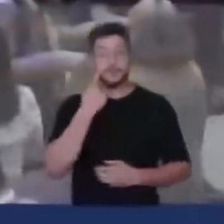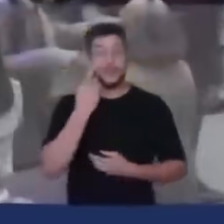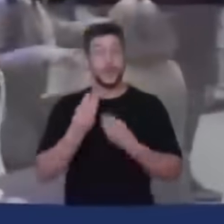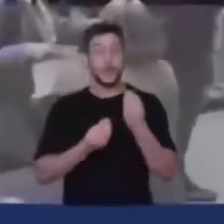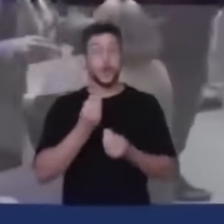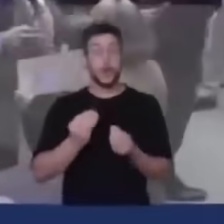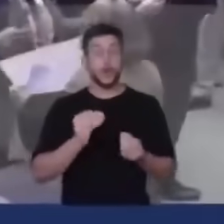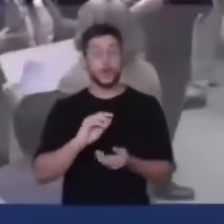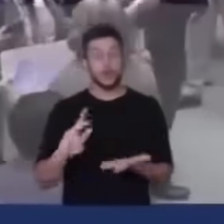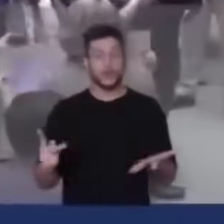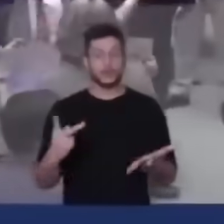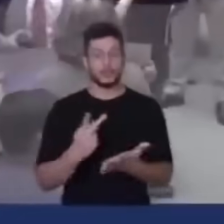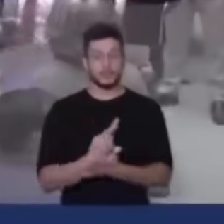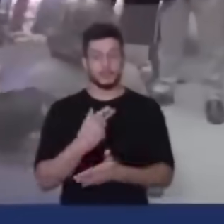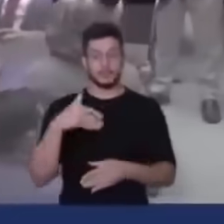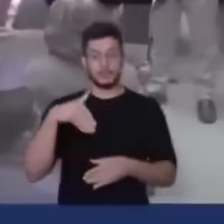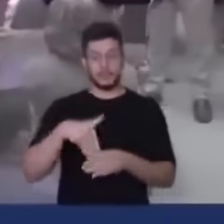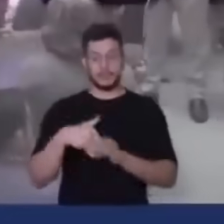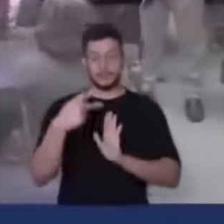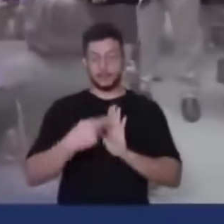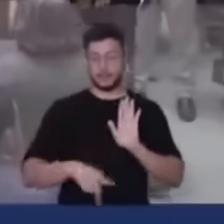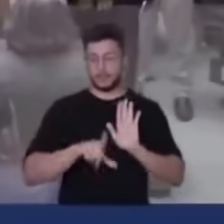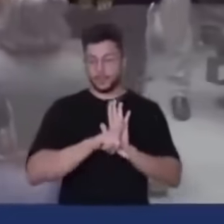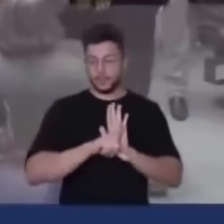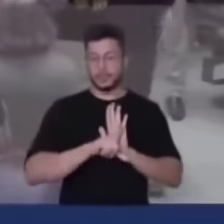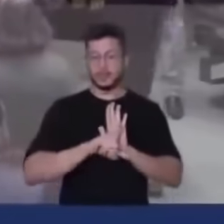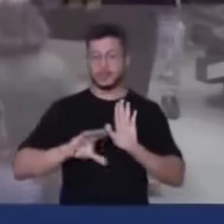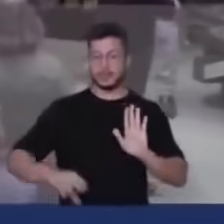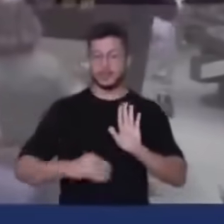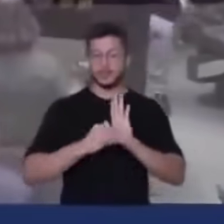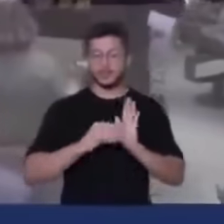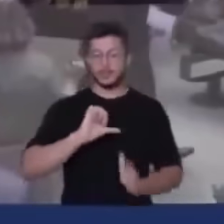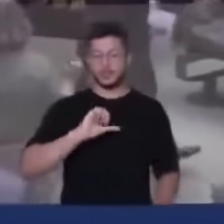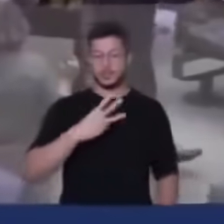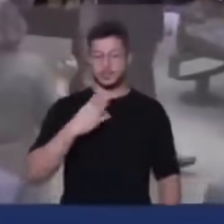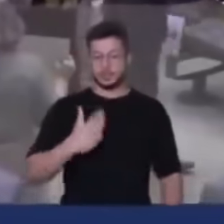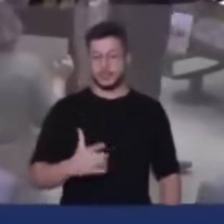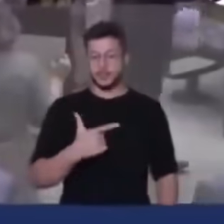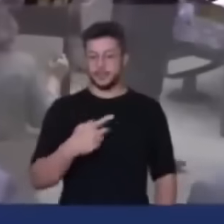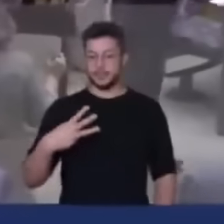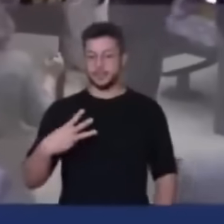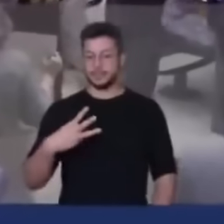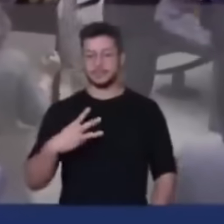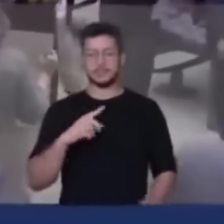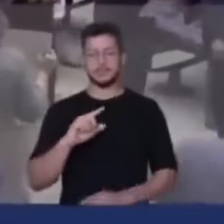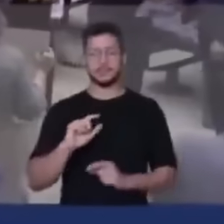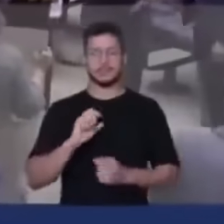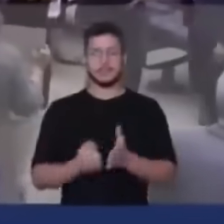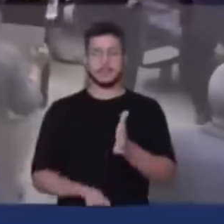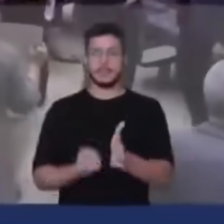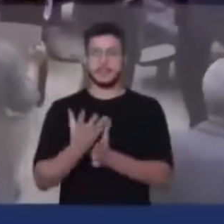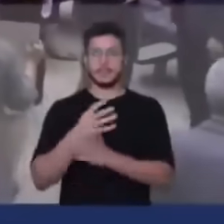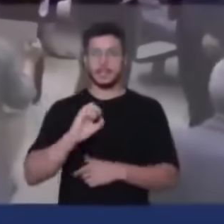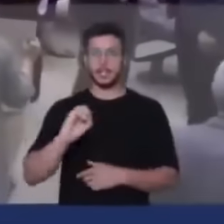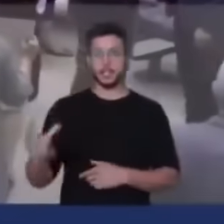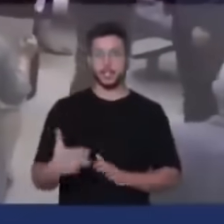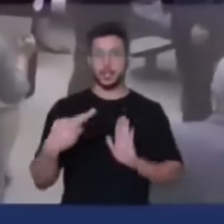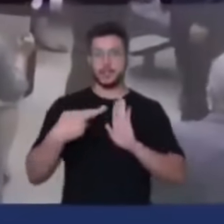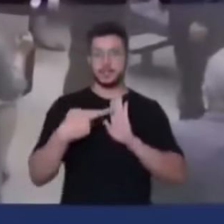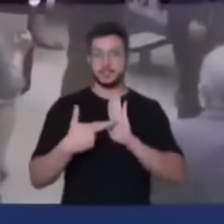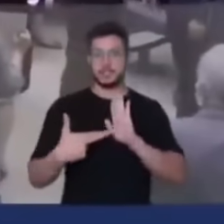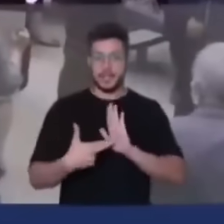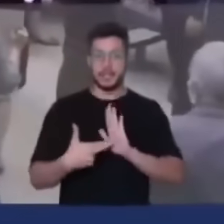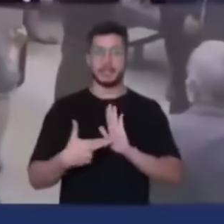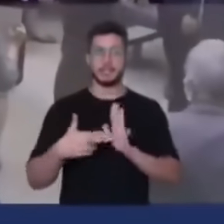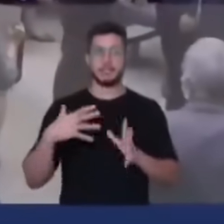lei complementar 93 de 2023, que estabelece novas regras fiscais. É chamado aqui na Câmara de Regime Fiscal Sustentável e